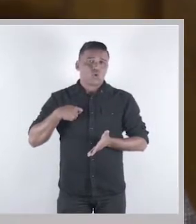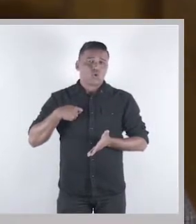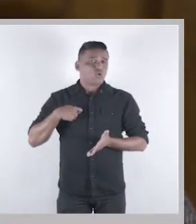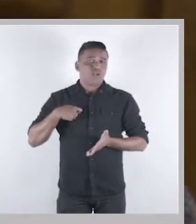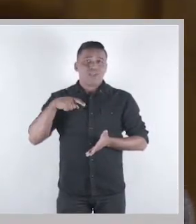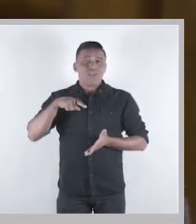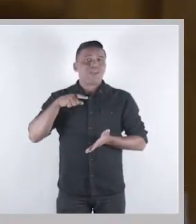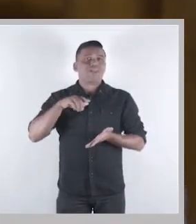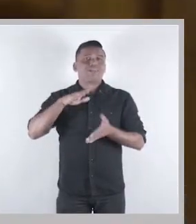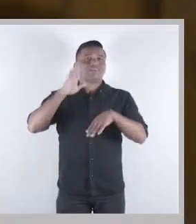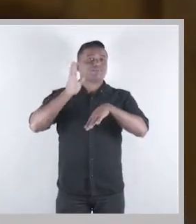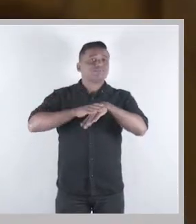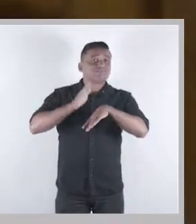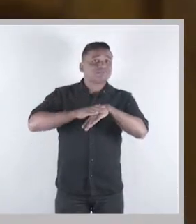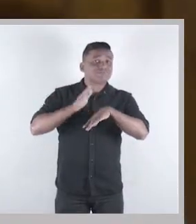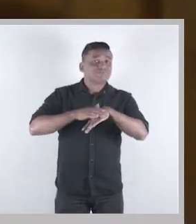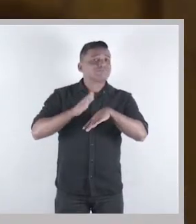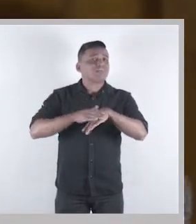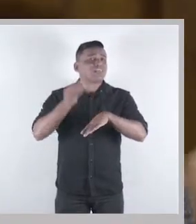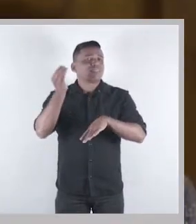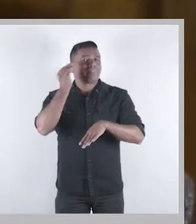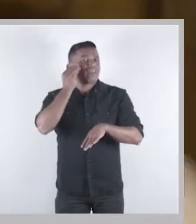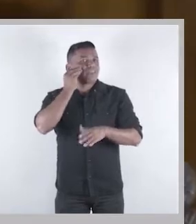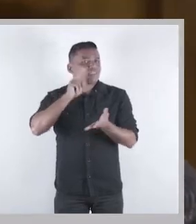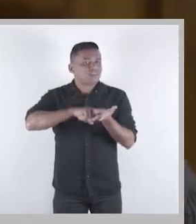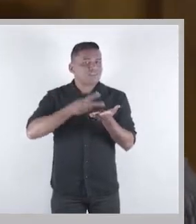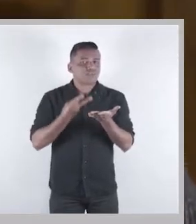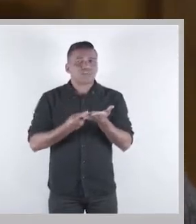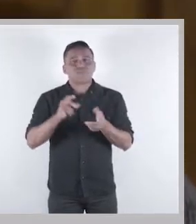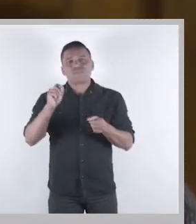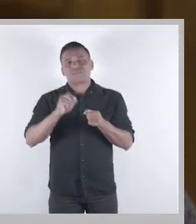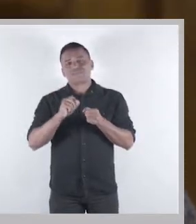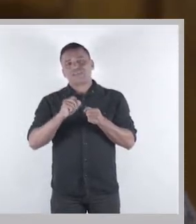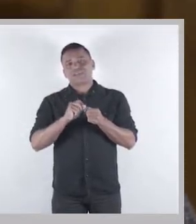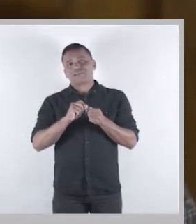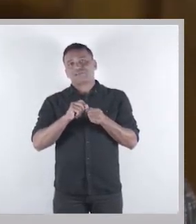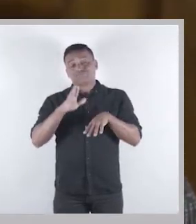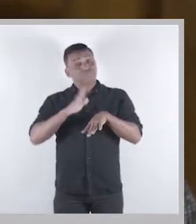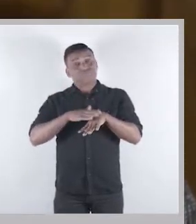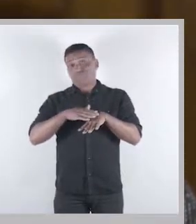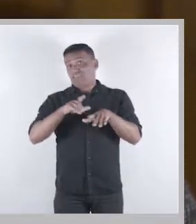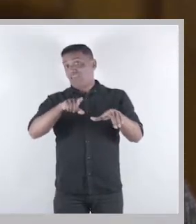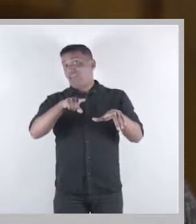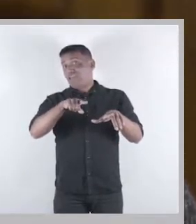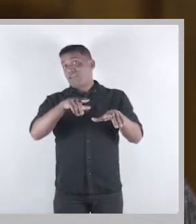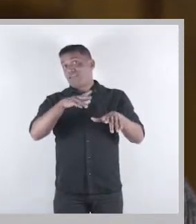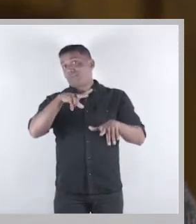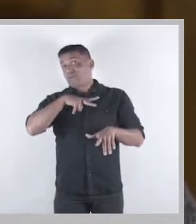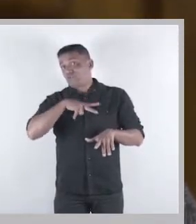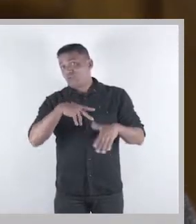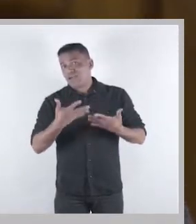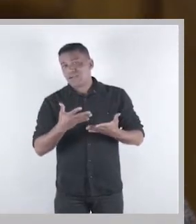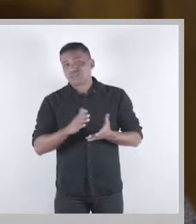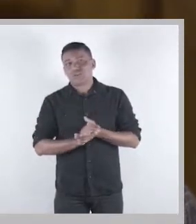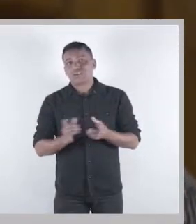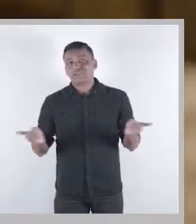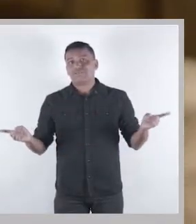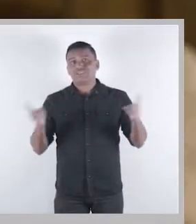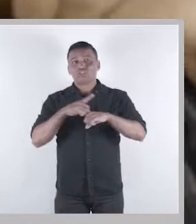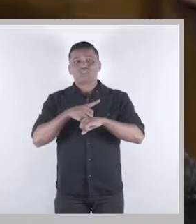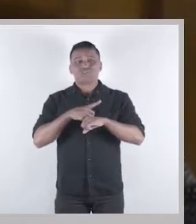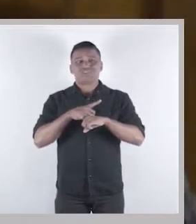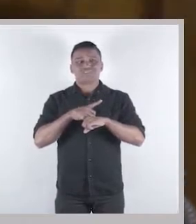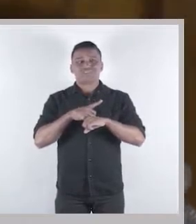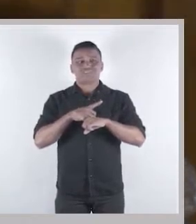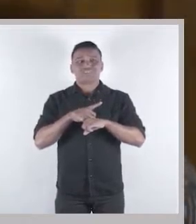mas muitas vezes é é da forma invertida né são poetas brasileiros e tradutores